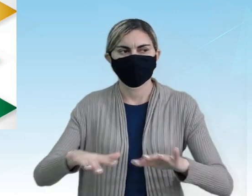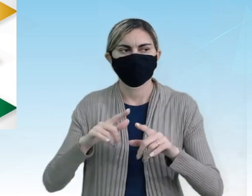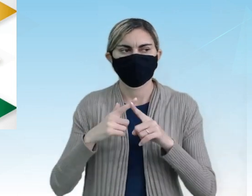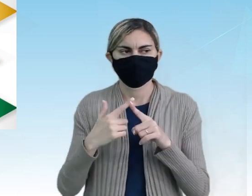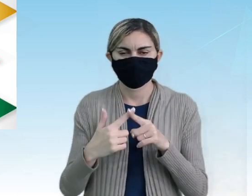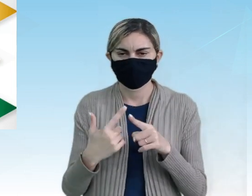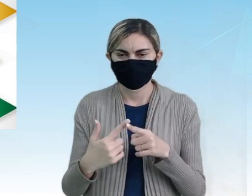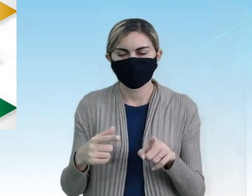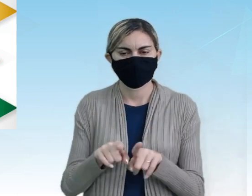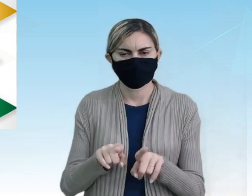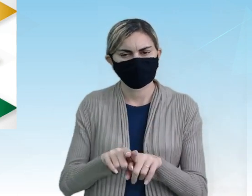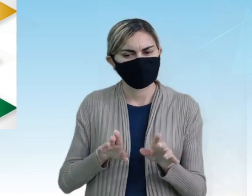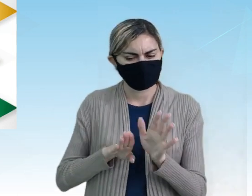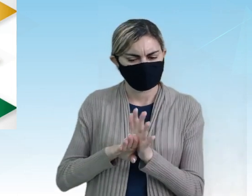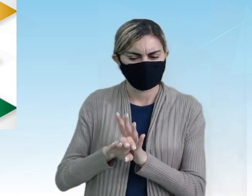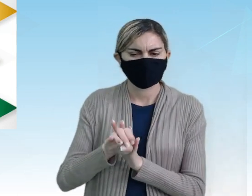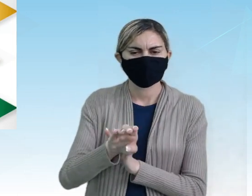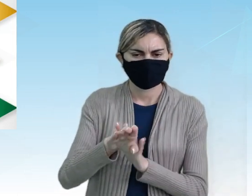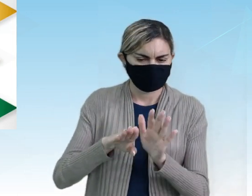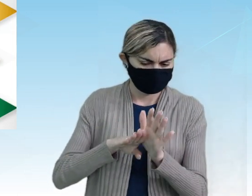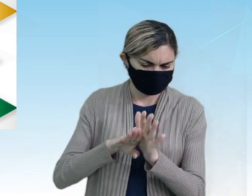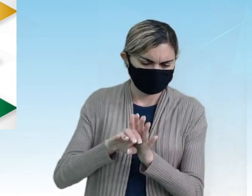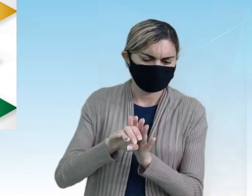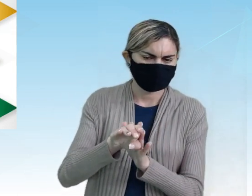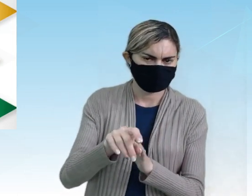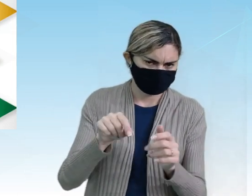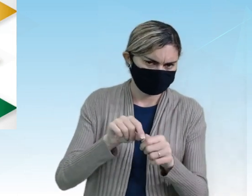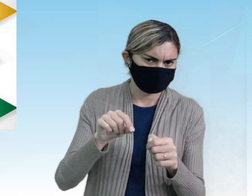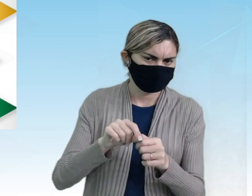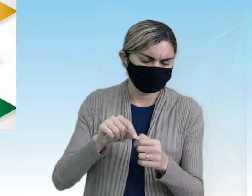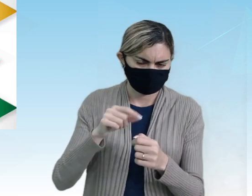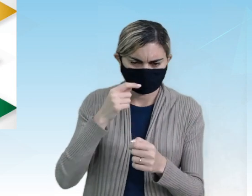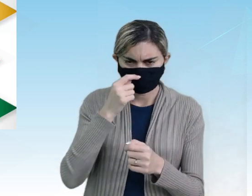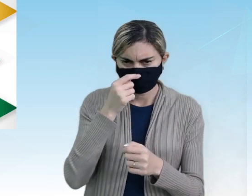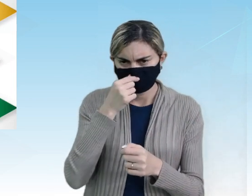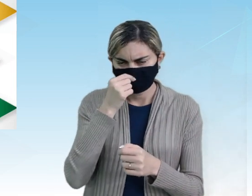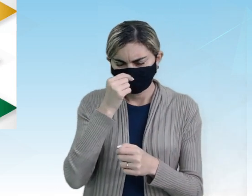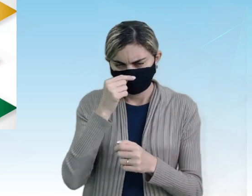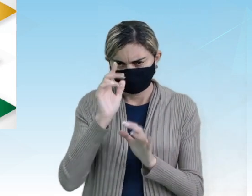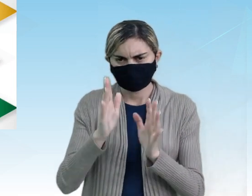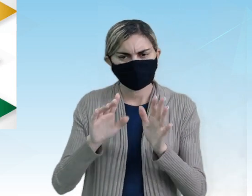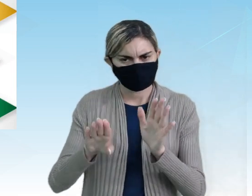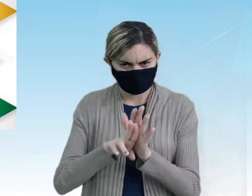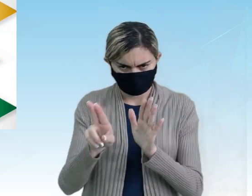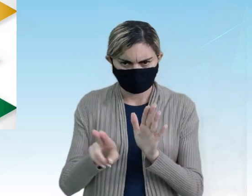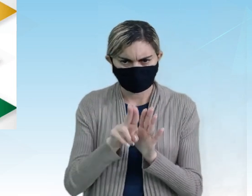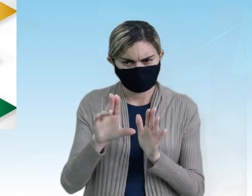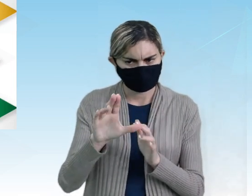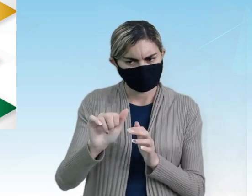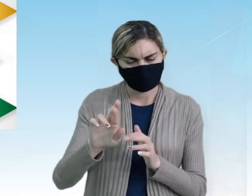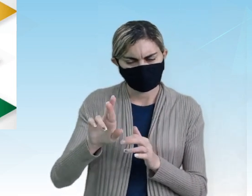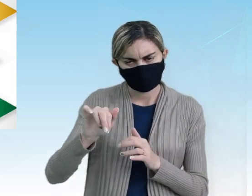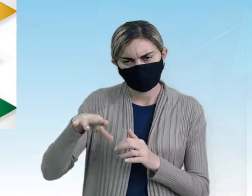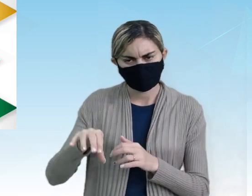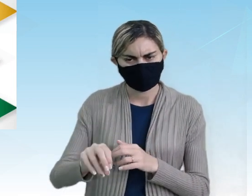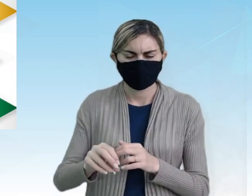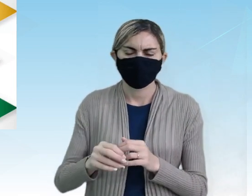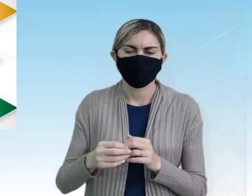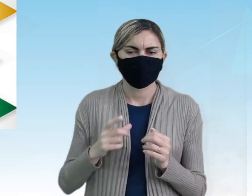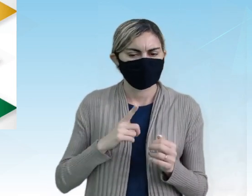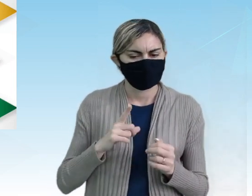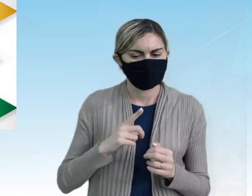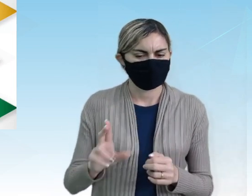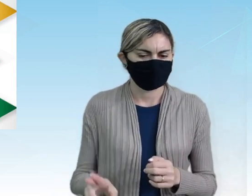também existem as bactérias que irão realizar quimiossíntese. Ela já não utiliza o carbono, ela já não vai utilizar